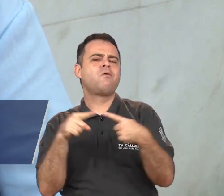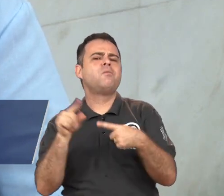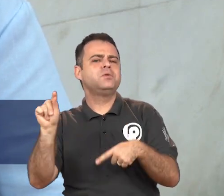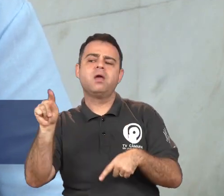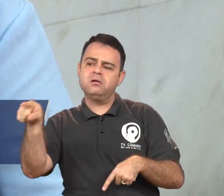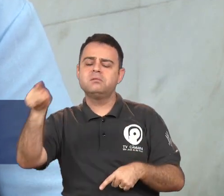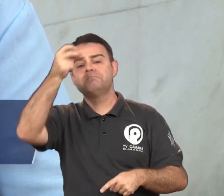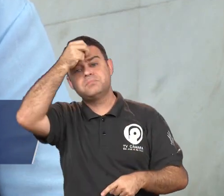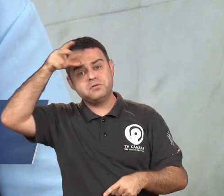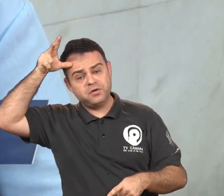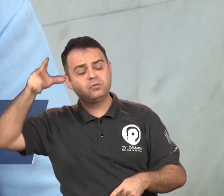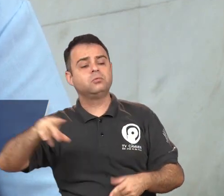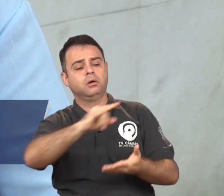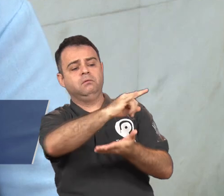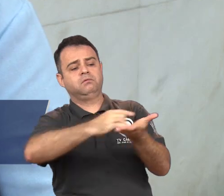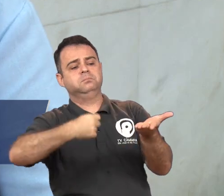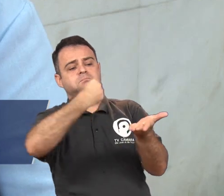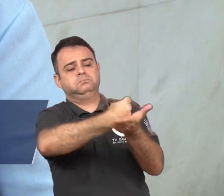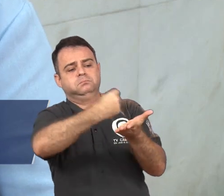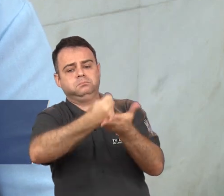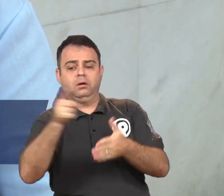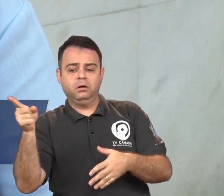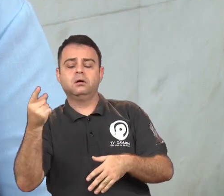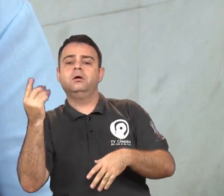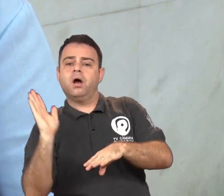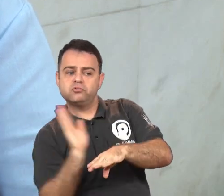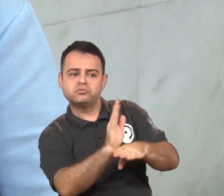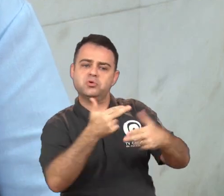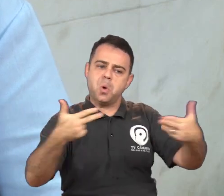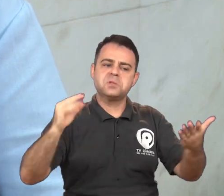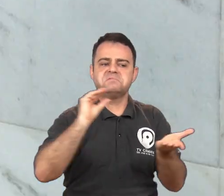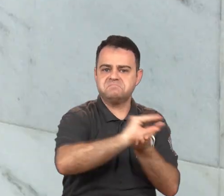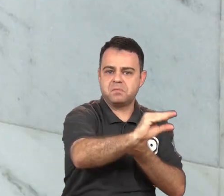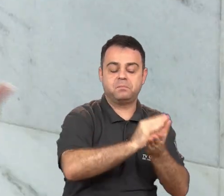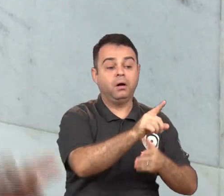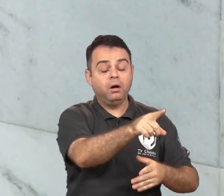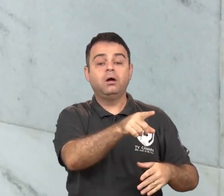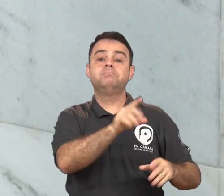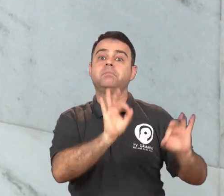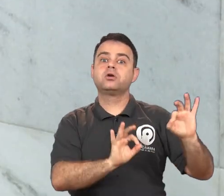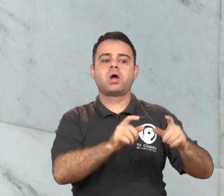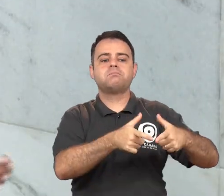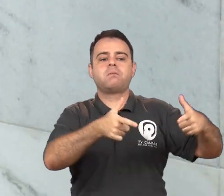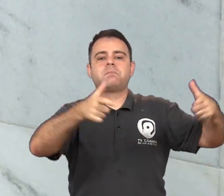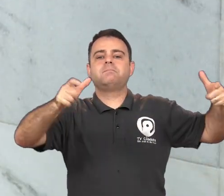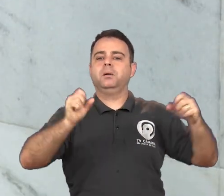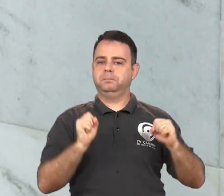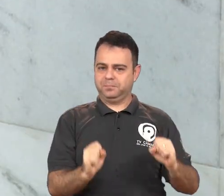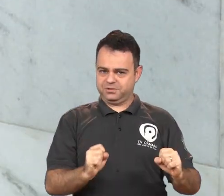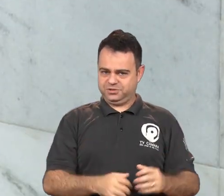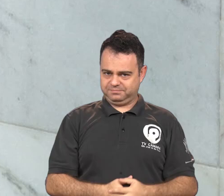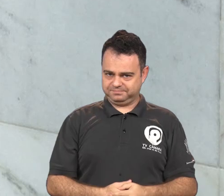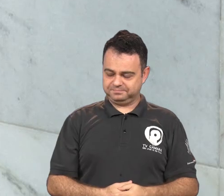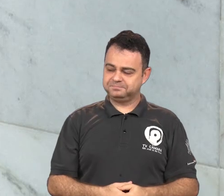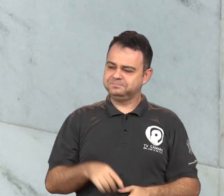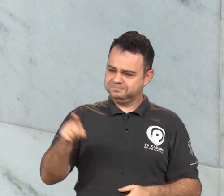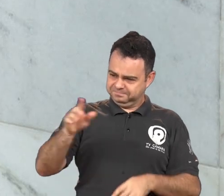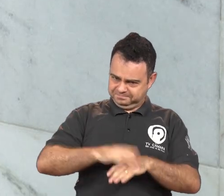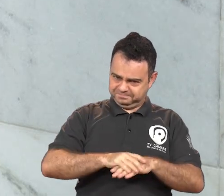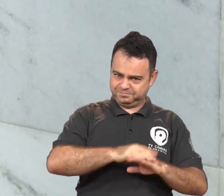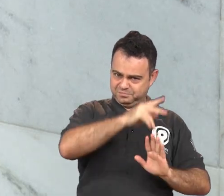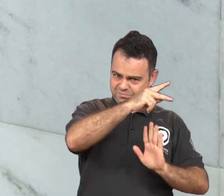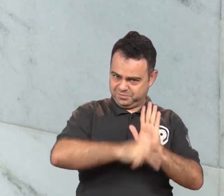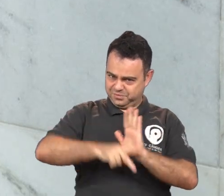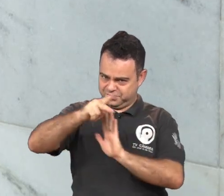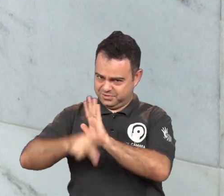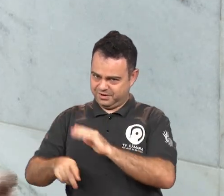também recursos para poder crescer o projeto. Vereadora, além dos projetos protocolados aqui na Câmara, agora